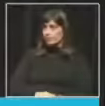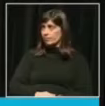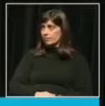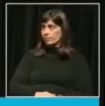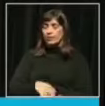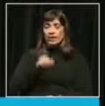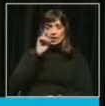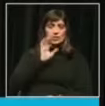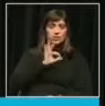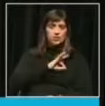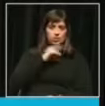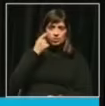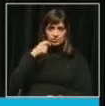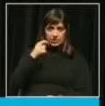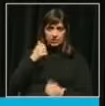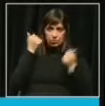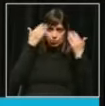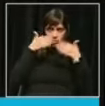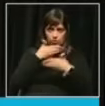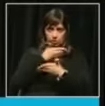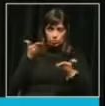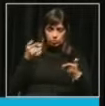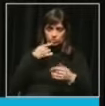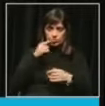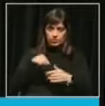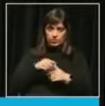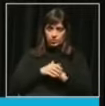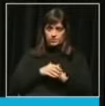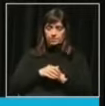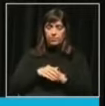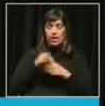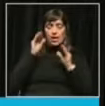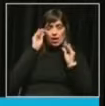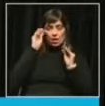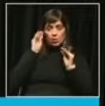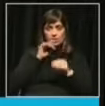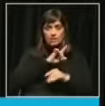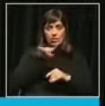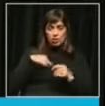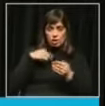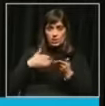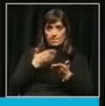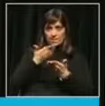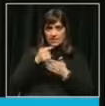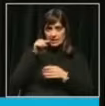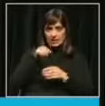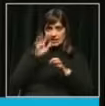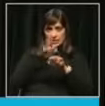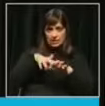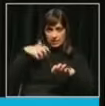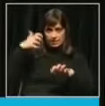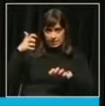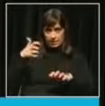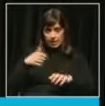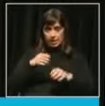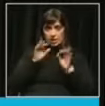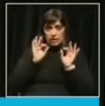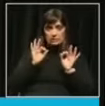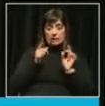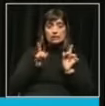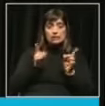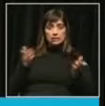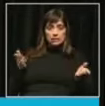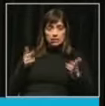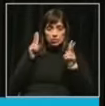no instante em que uma senhora presidente da todos mais uma vez a recomendação que apresentamos esta Assembleia tem tratar